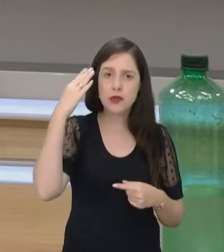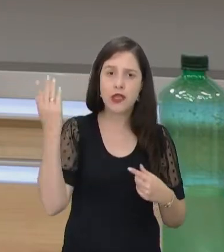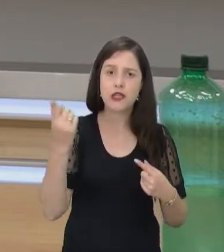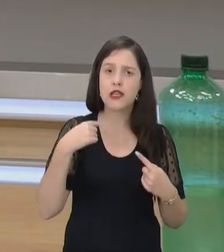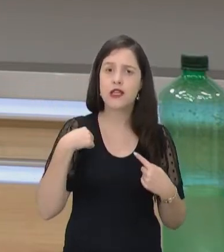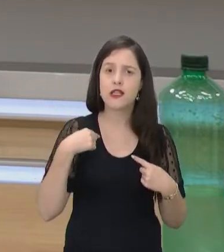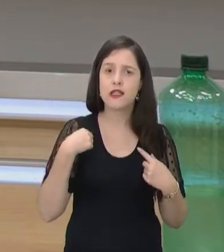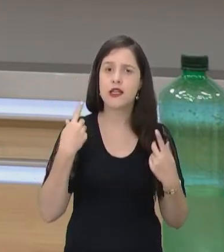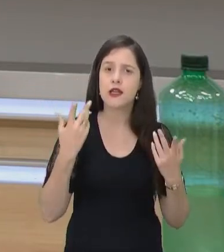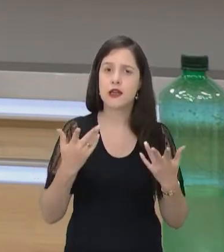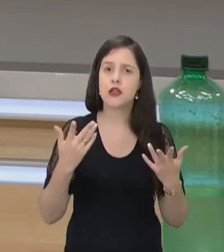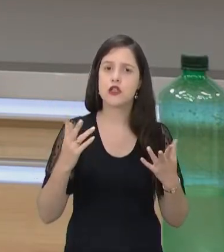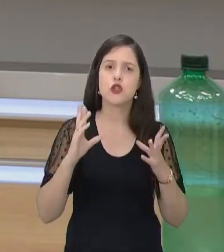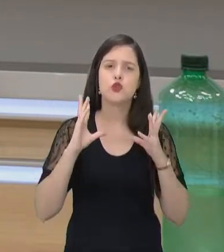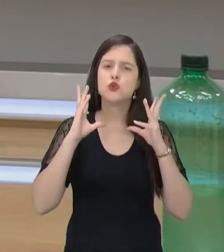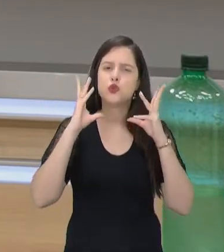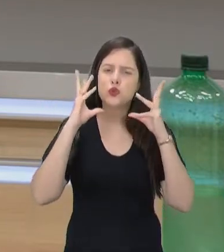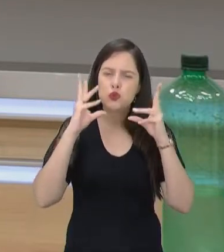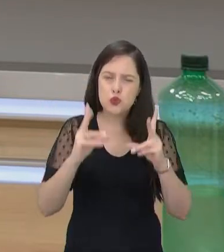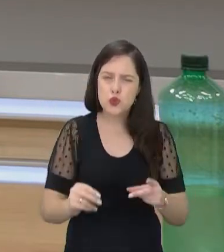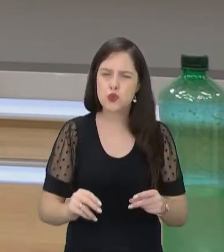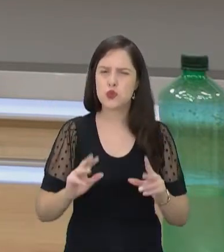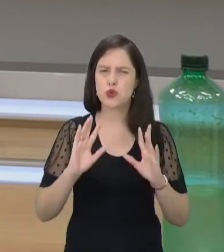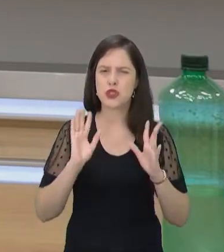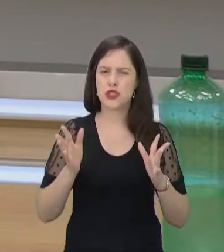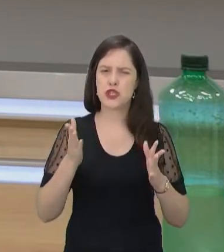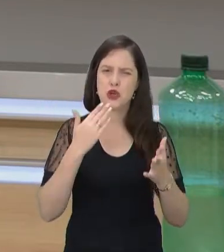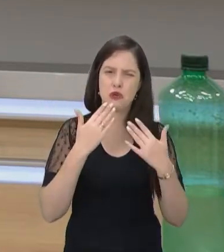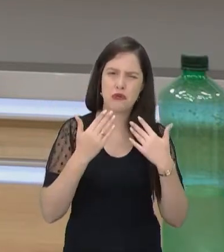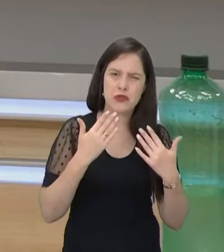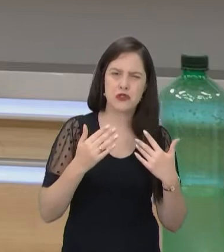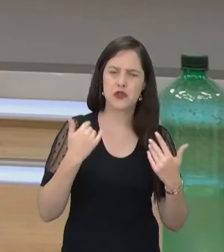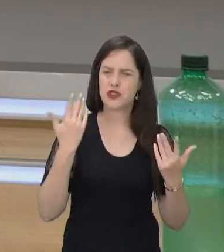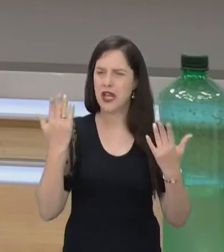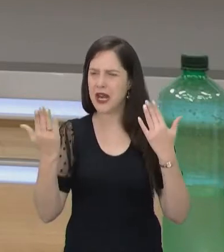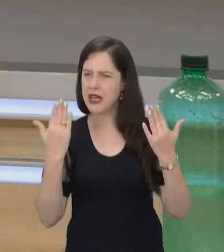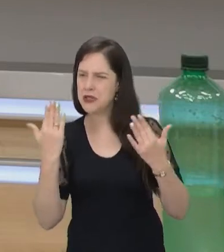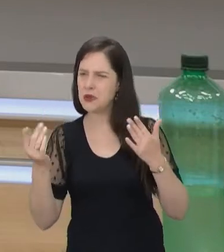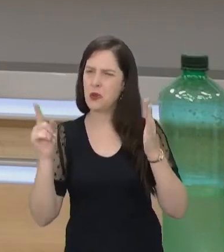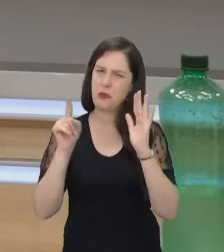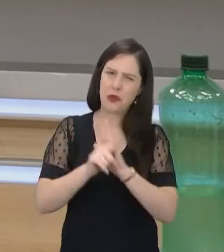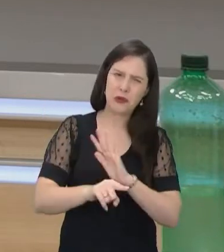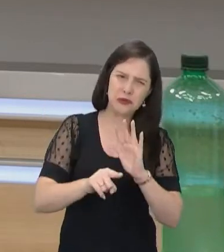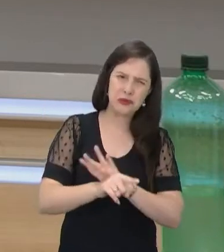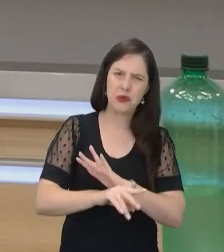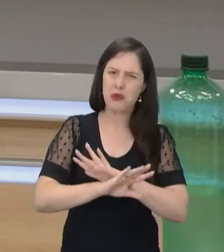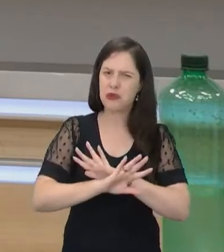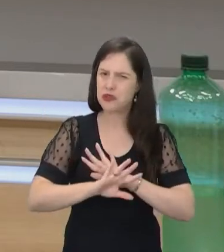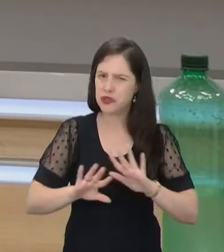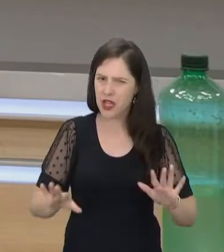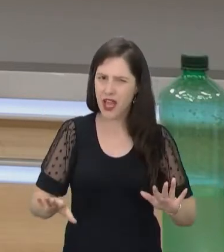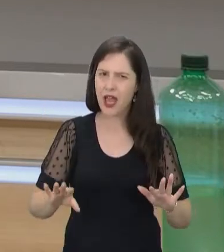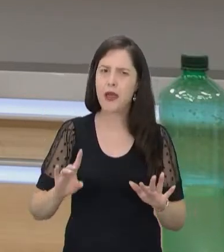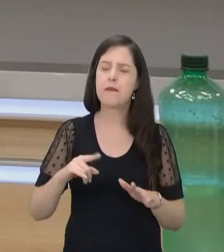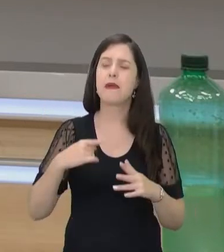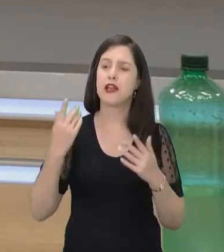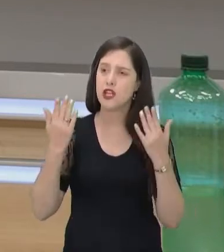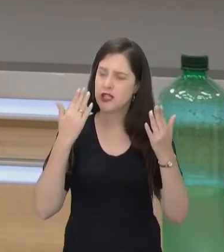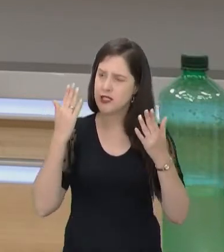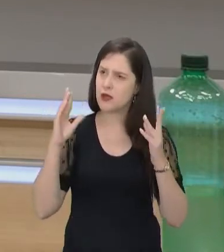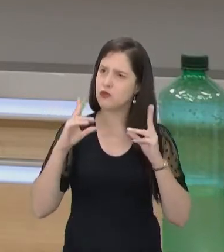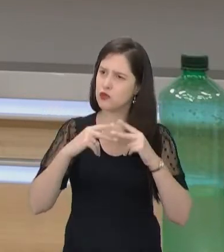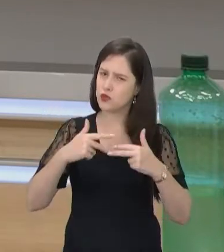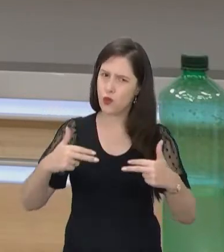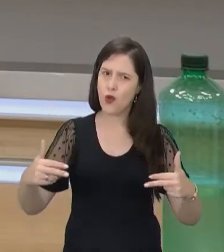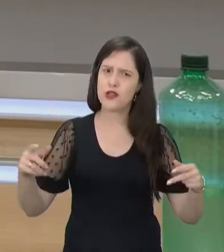tem essa bagagem, tudo que a gente já conversou, coletou, analisou, a gente consegue também pensar em tantas outras coisas, mas a gente sempre vai